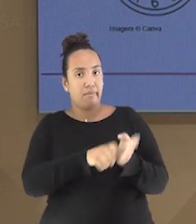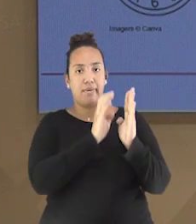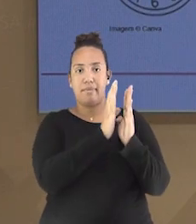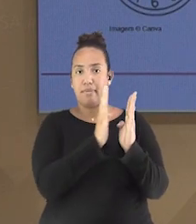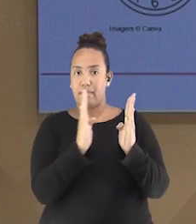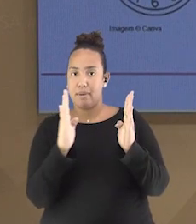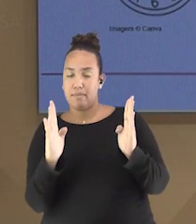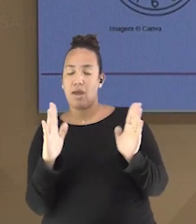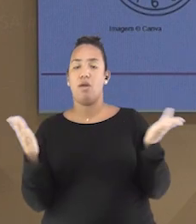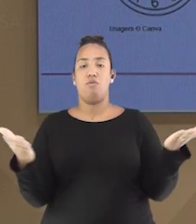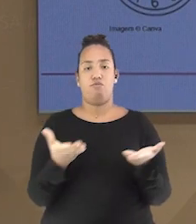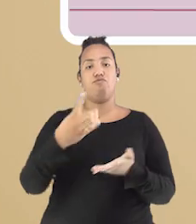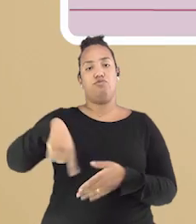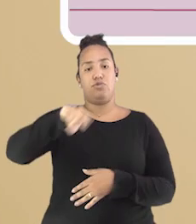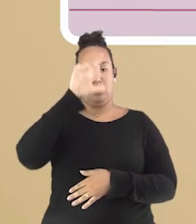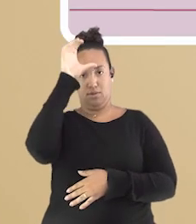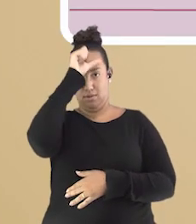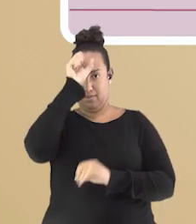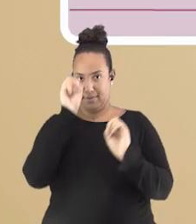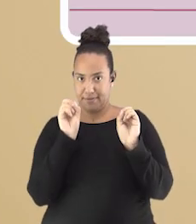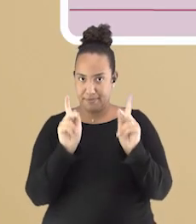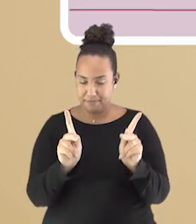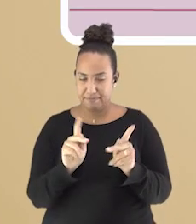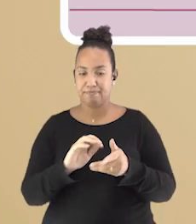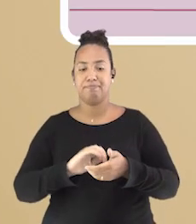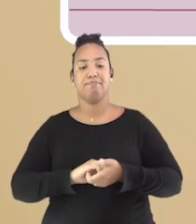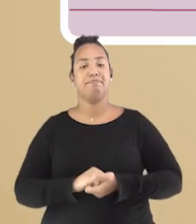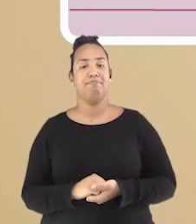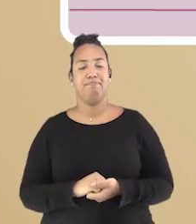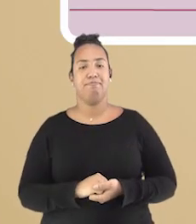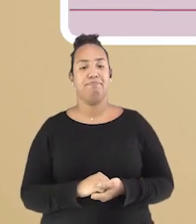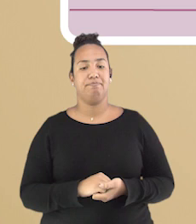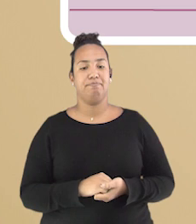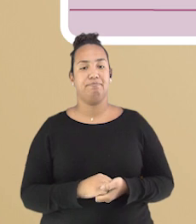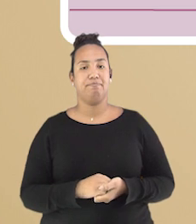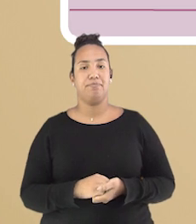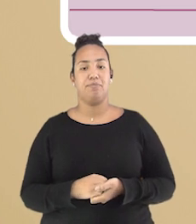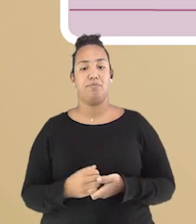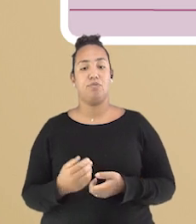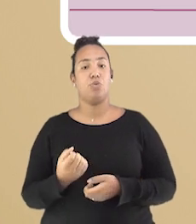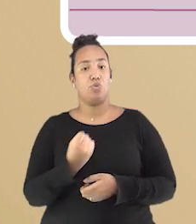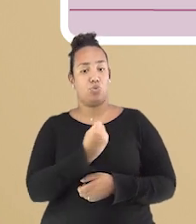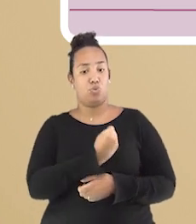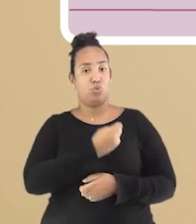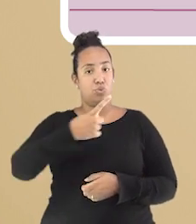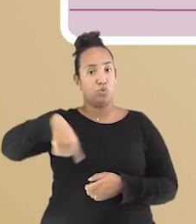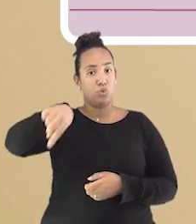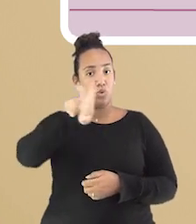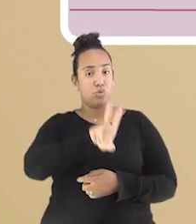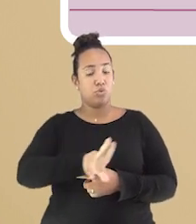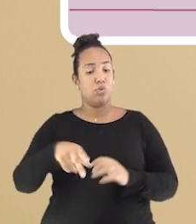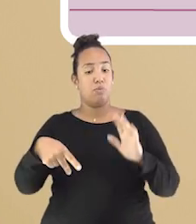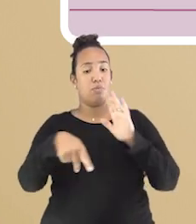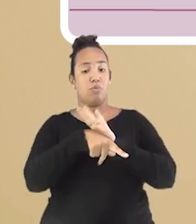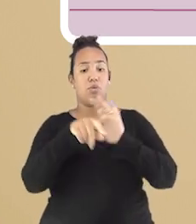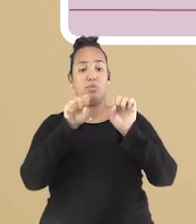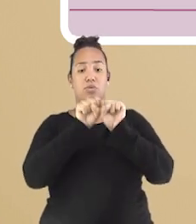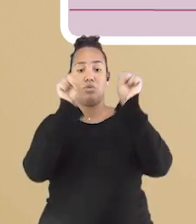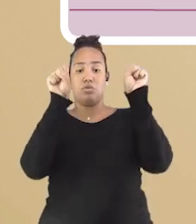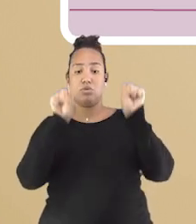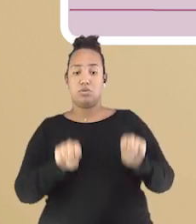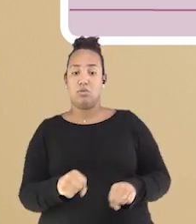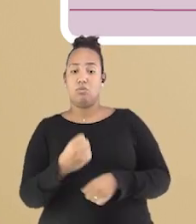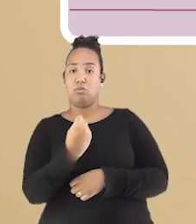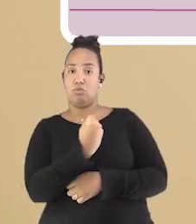isso que vamos aprender nessa aula. Os números que usamos fazem parte do sistema de numeração decimal.